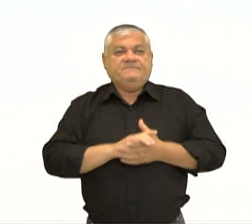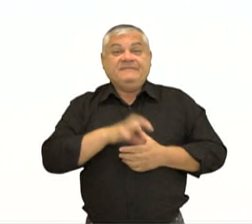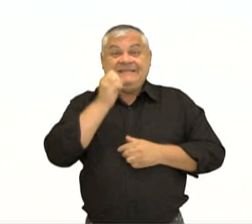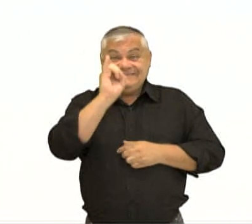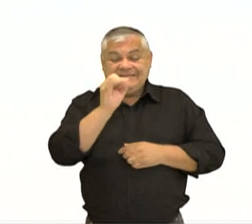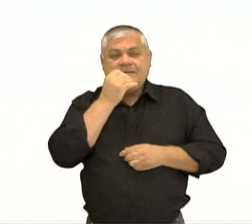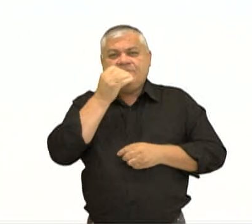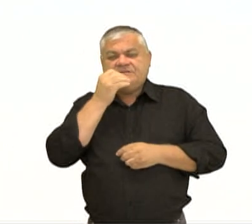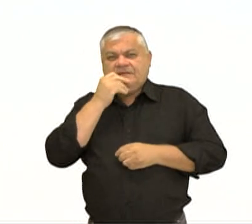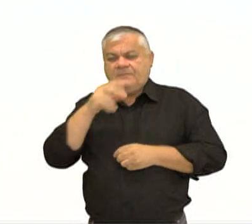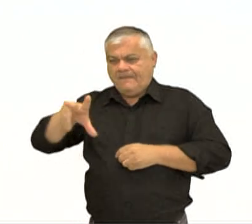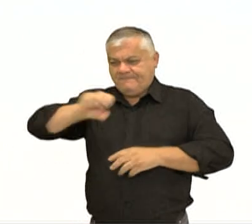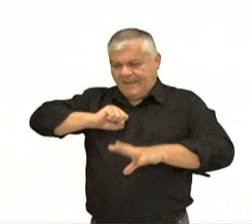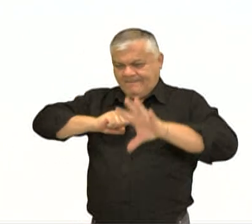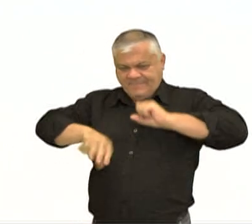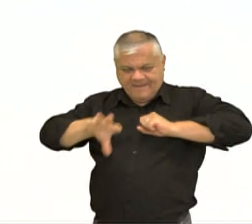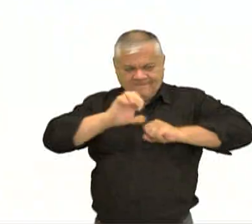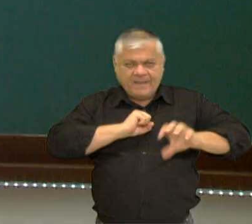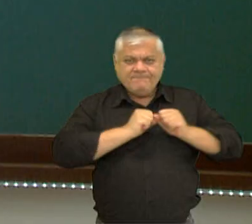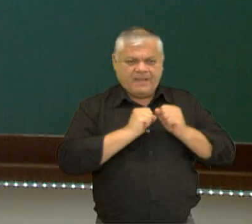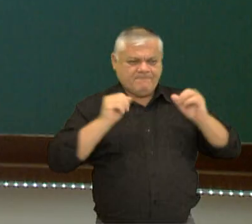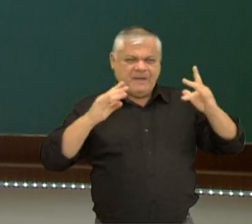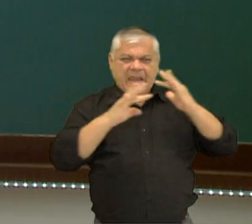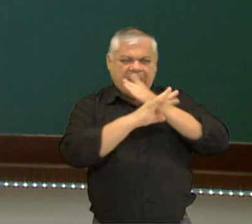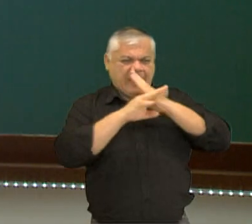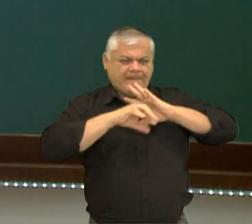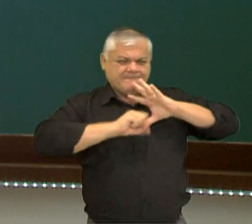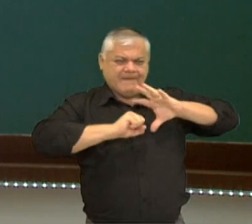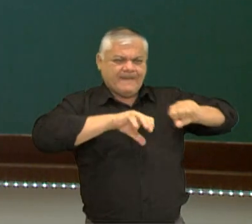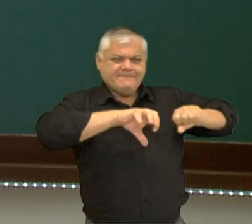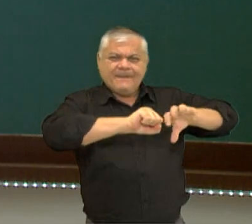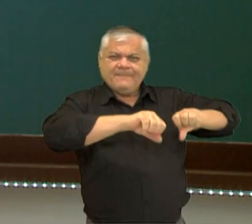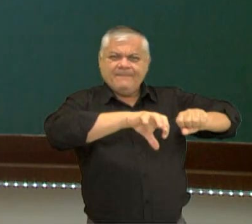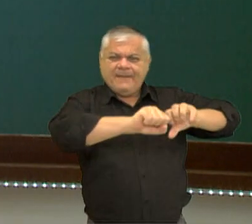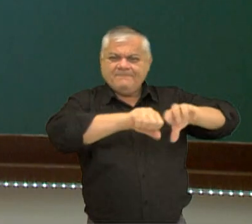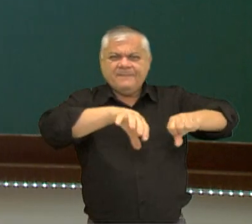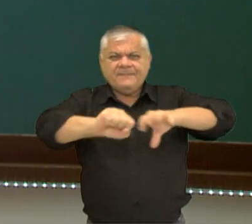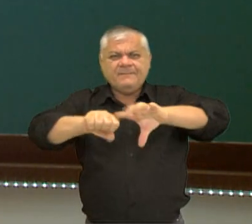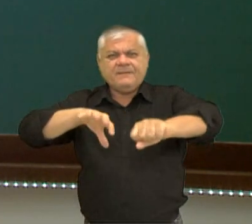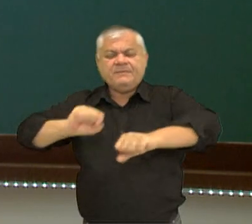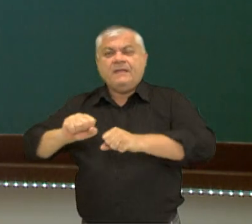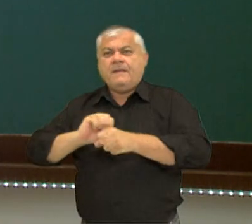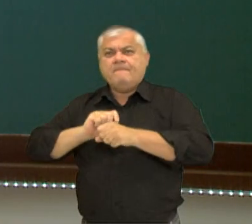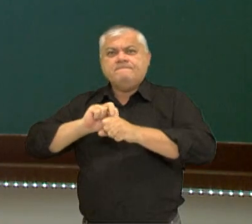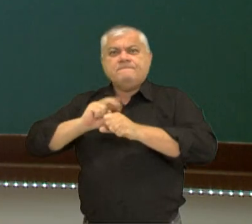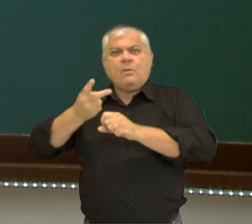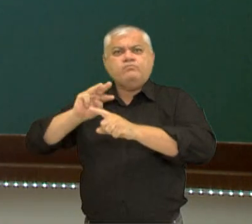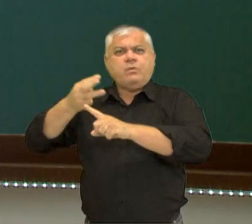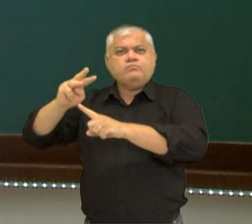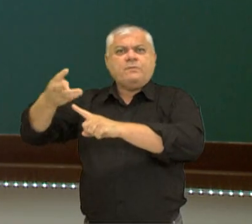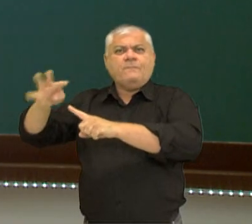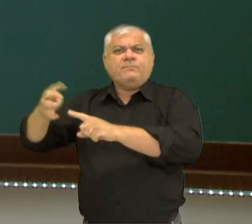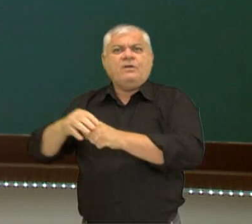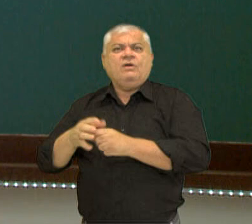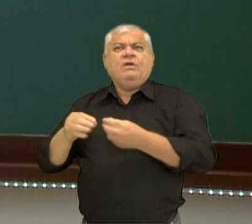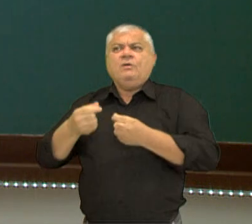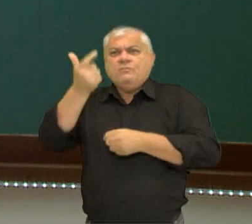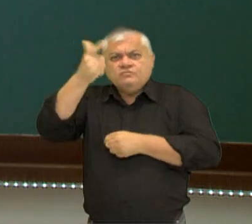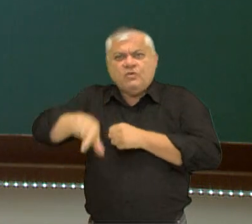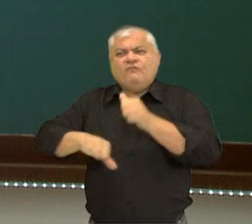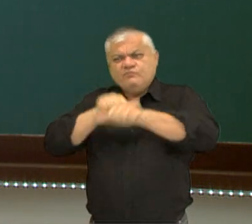forem infectando mais e mais pessoas, essas mutações vão passando adiante e a chance de novas